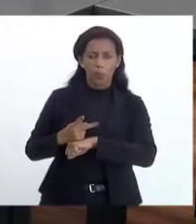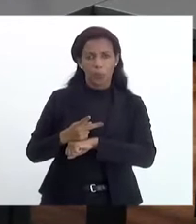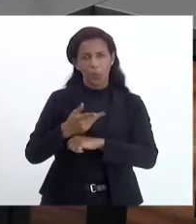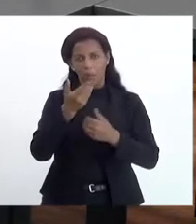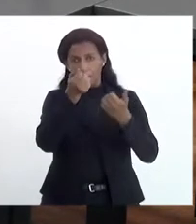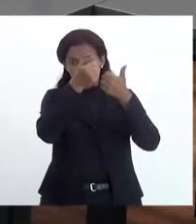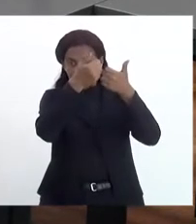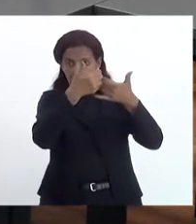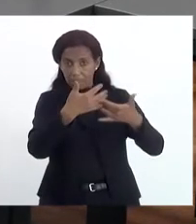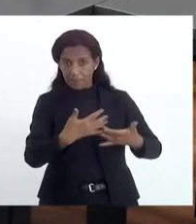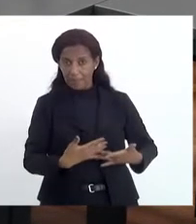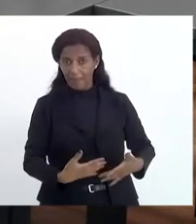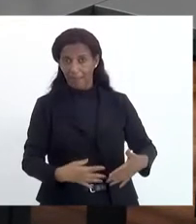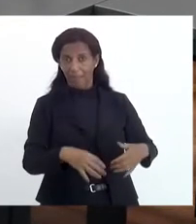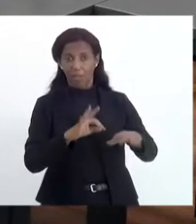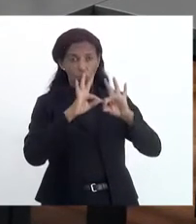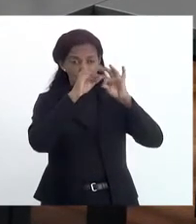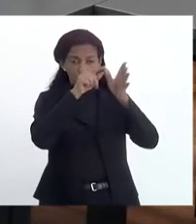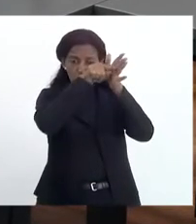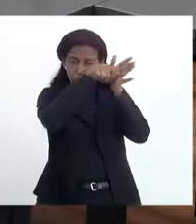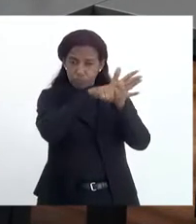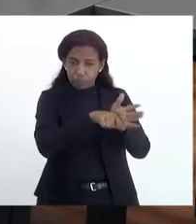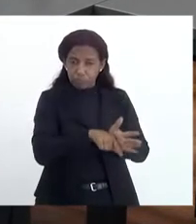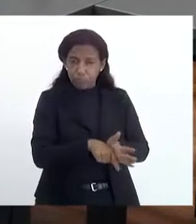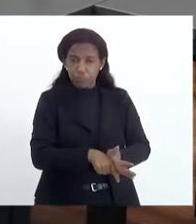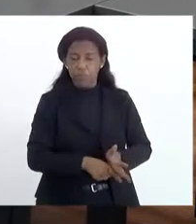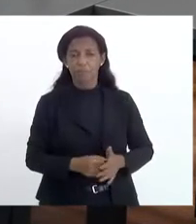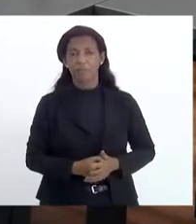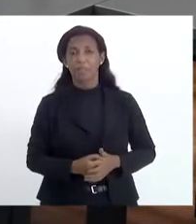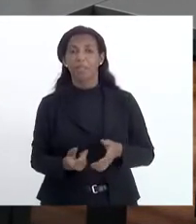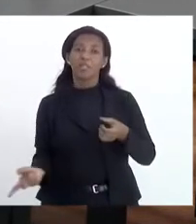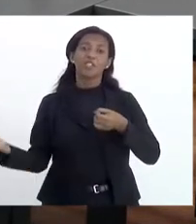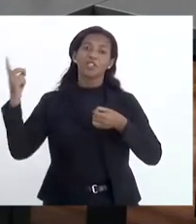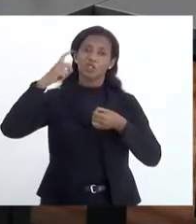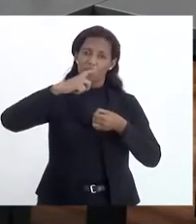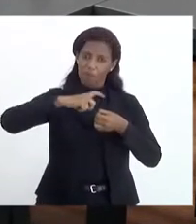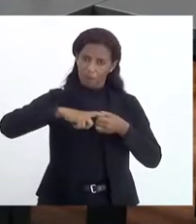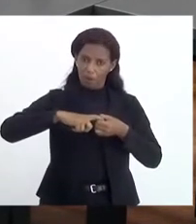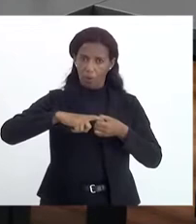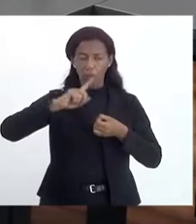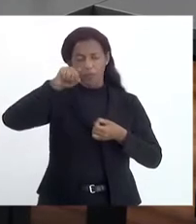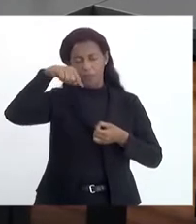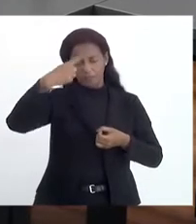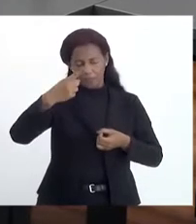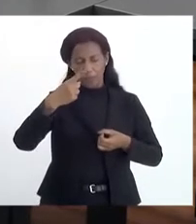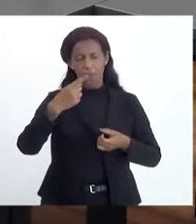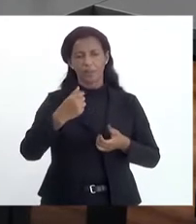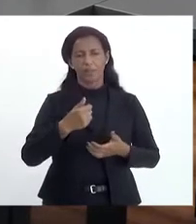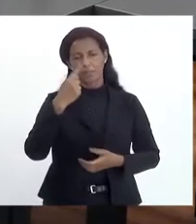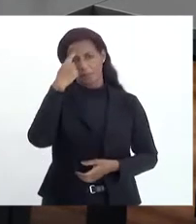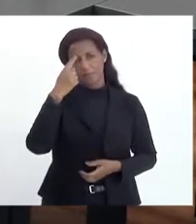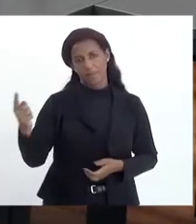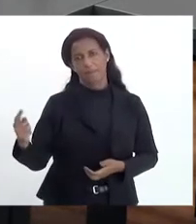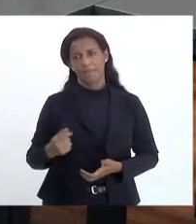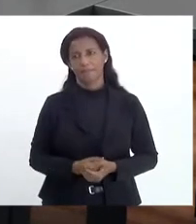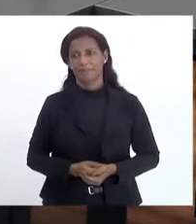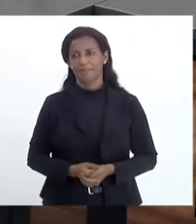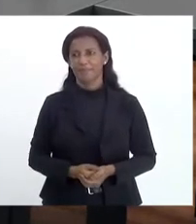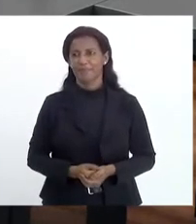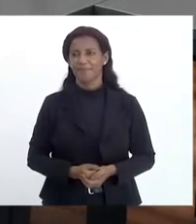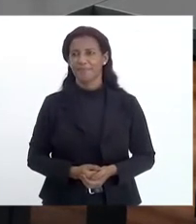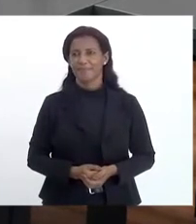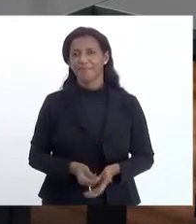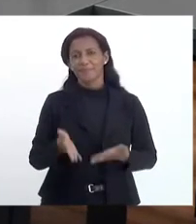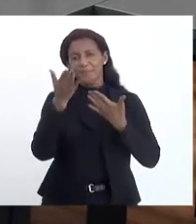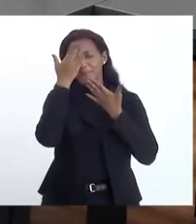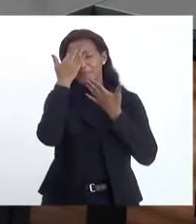dar uma explicação técnica melhor. Perfeitamente. Que a gente volta na pauta. Volta na próxima, volta à pauta. Obrigado.